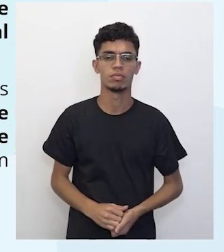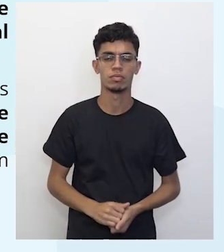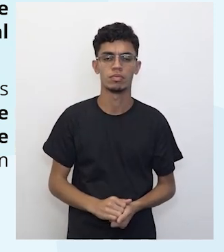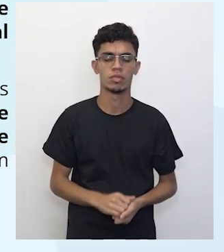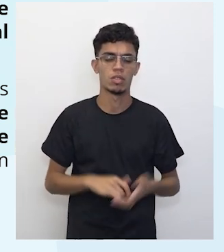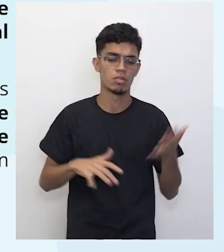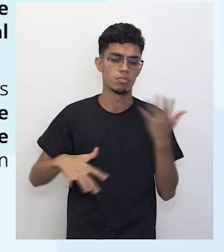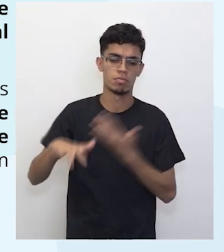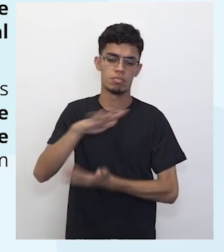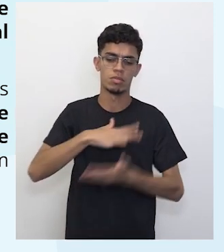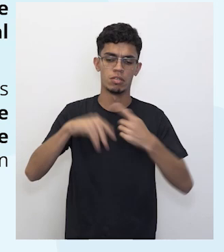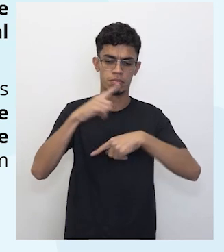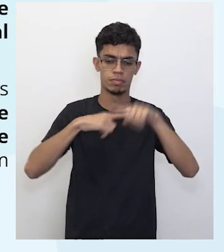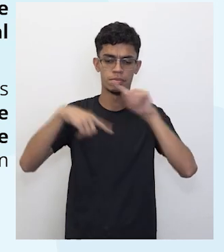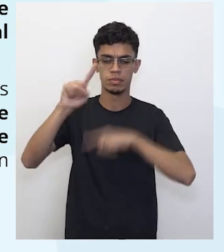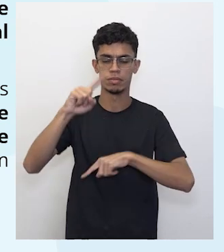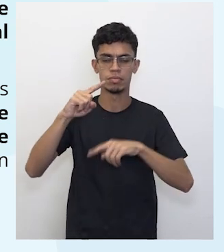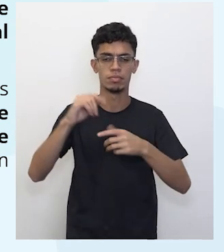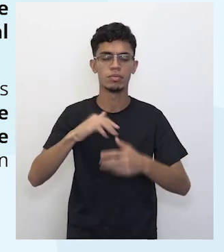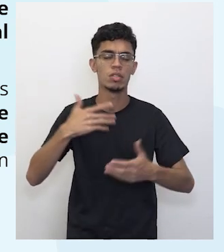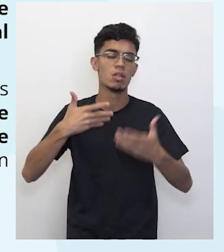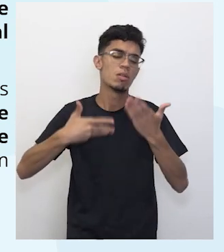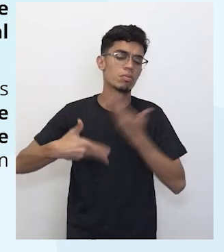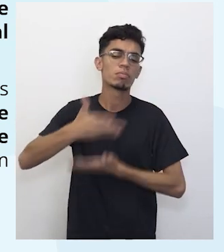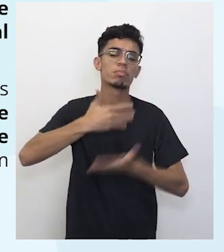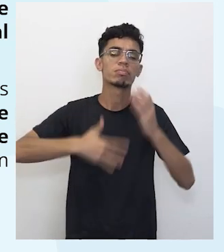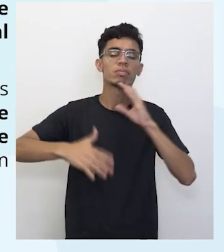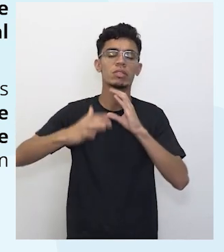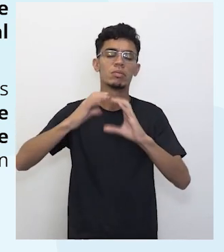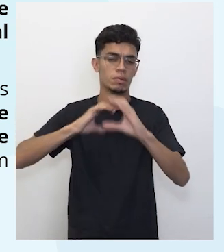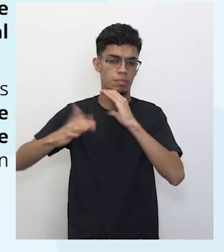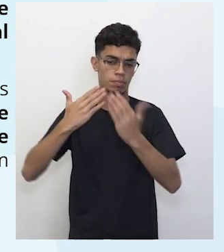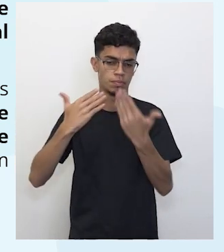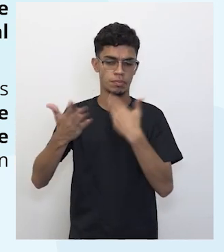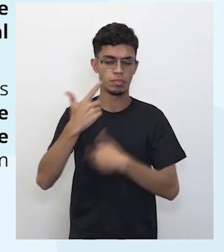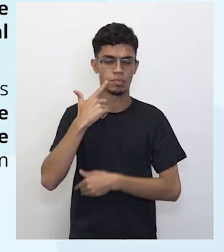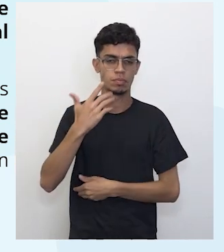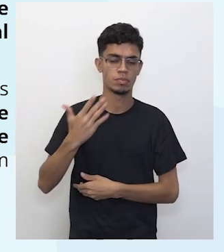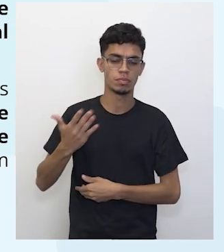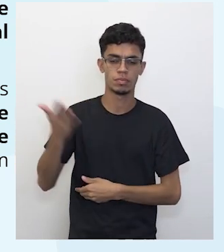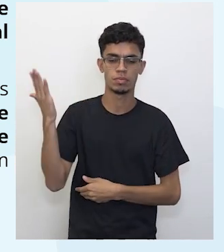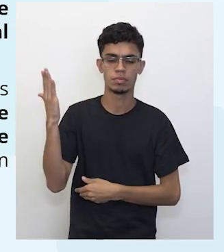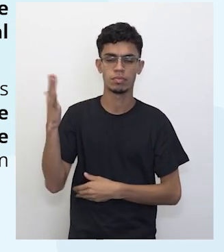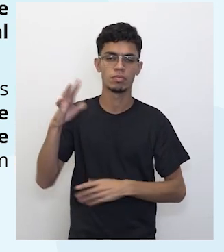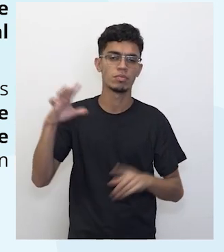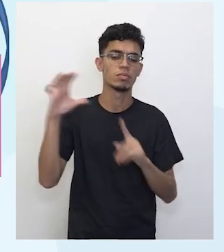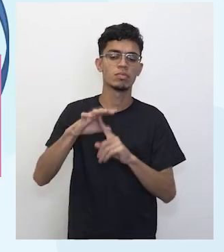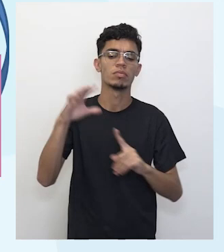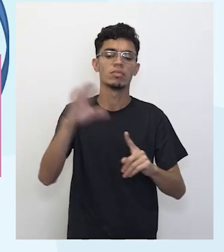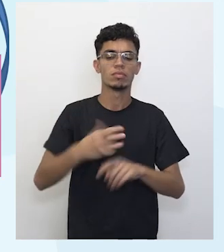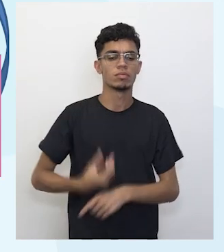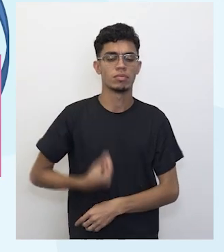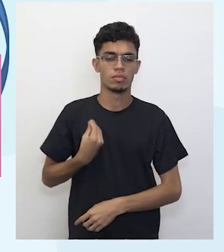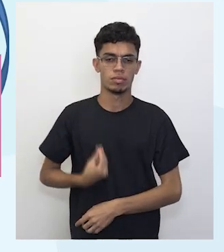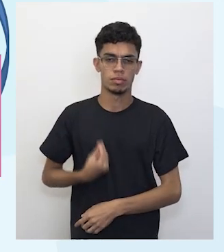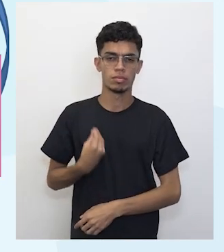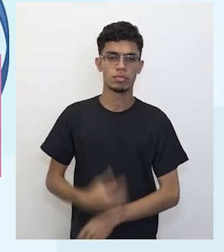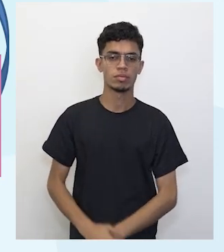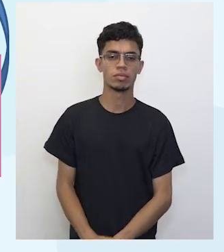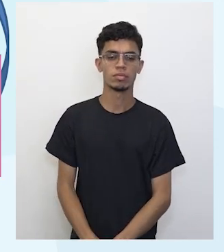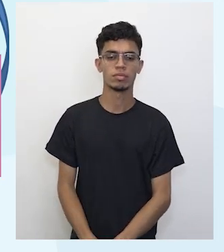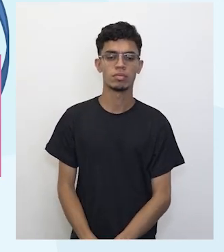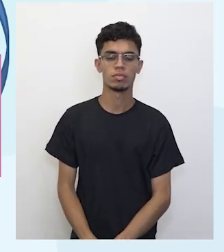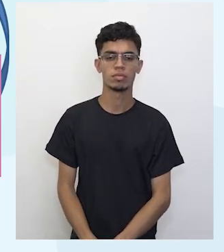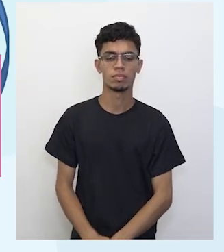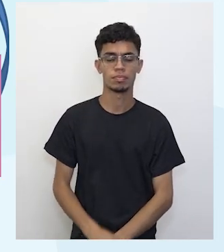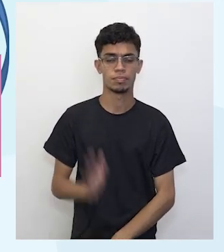a evolução aí desses meios de comunicação e como esses meios de comunicação influenciam a nossa vida. Então,